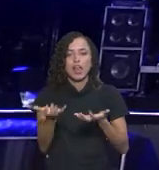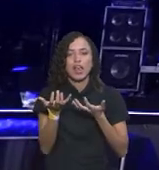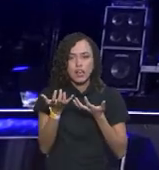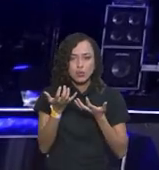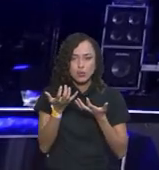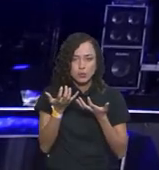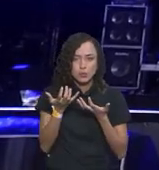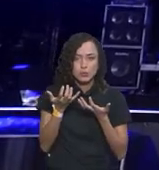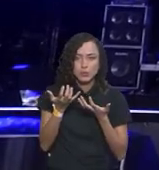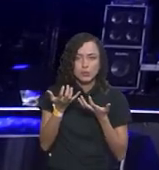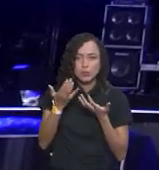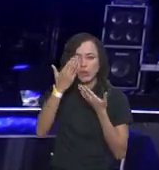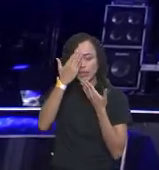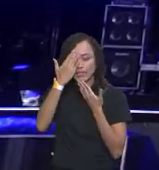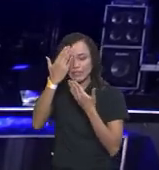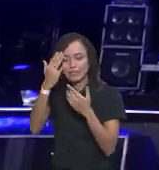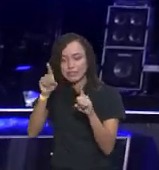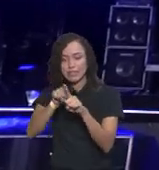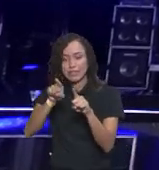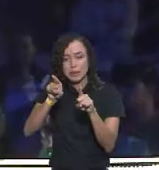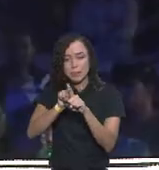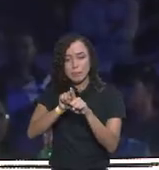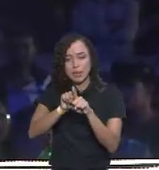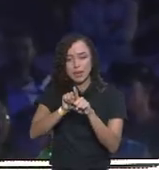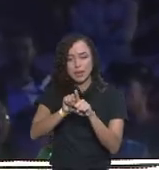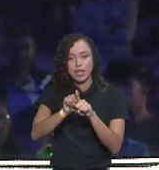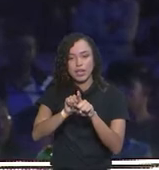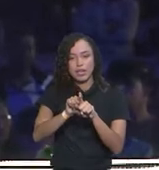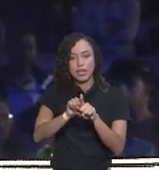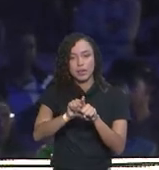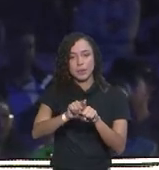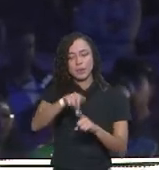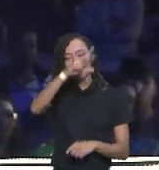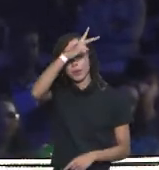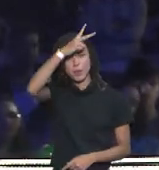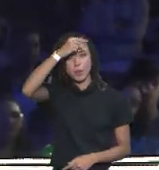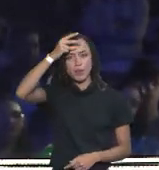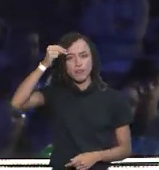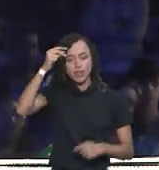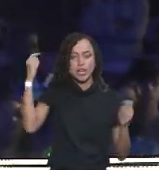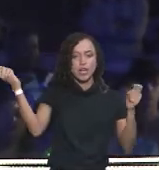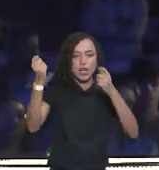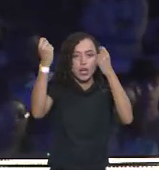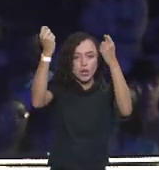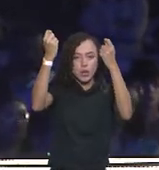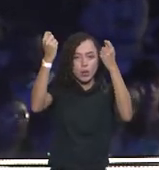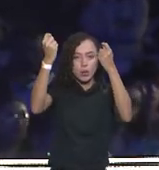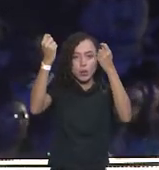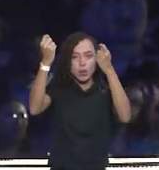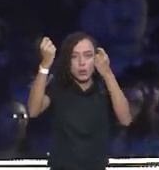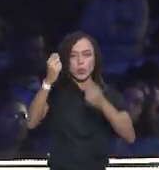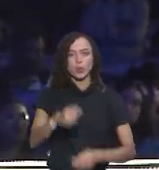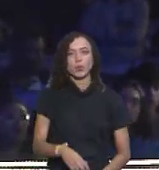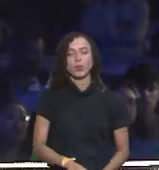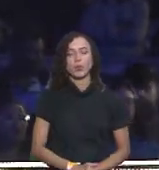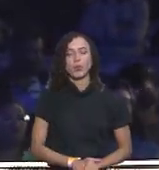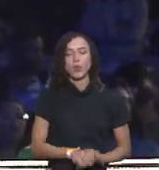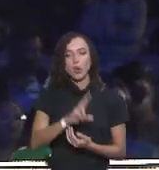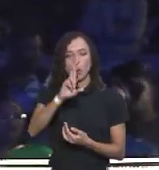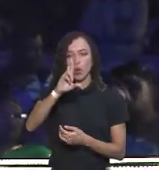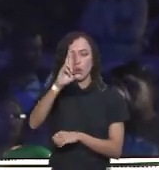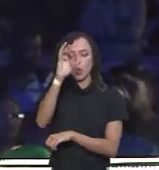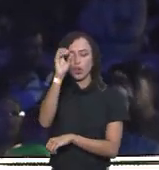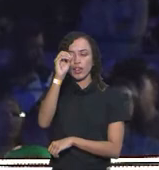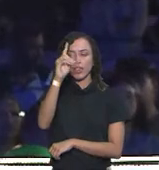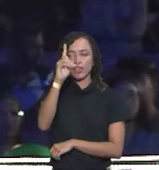deferência ao prefeito de Caruaru Rodrigo Pinheiro minha palavra também de saudação e todas as